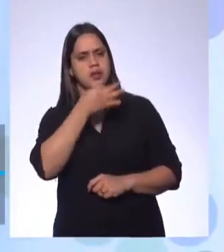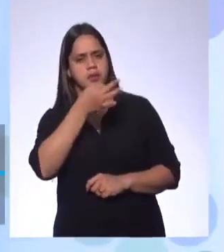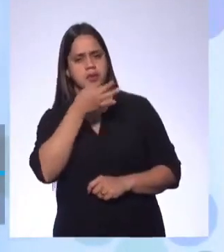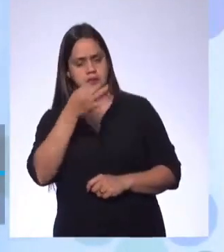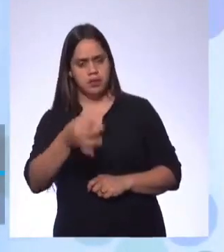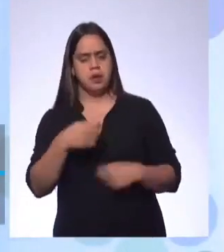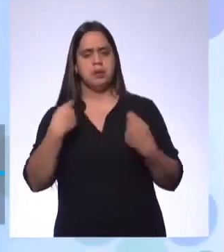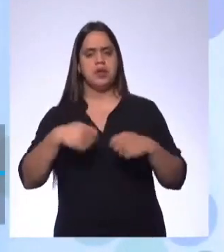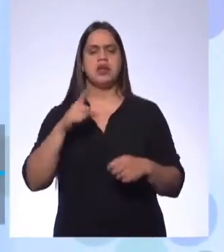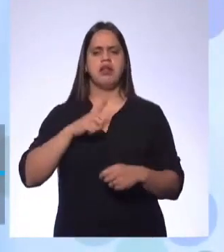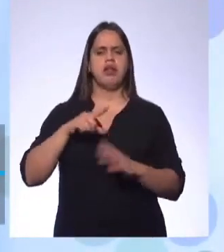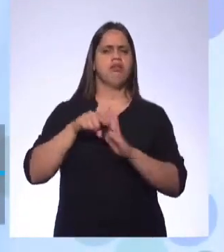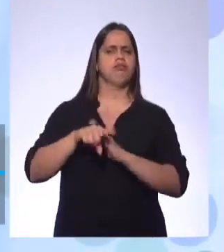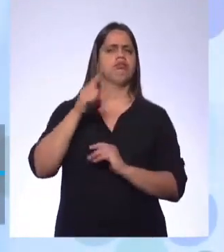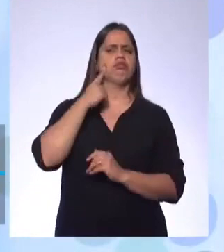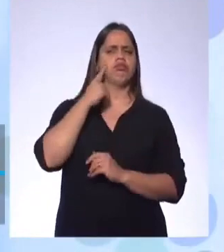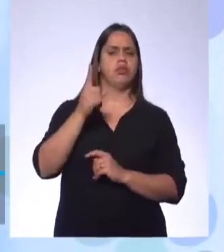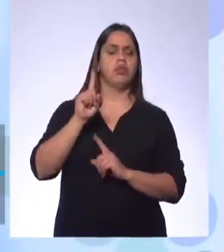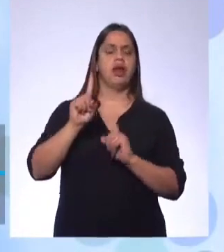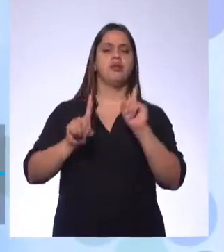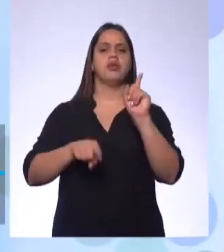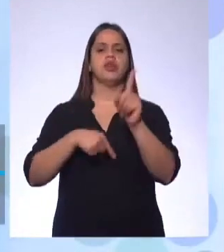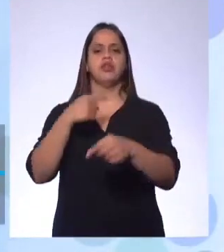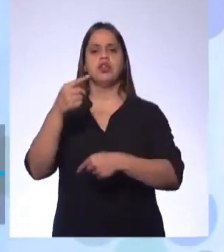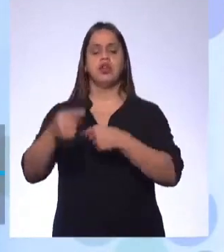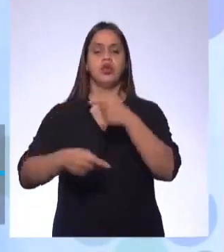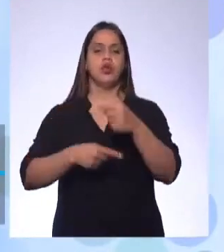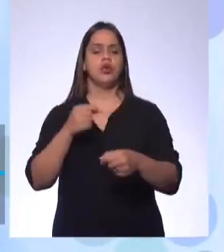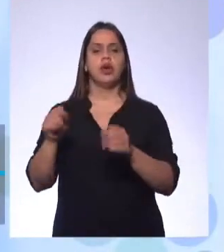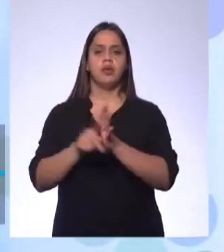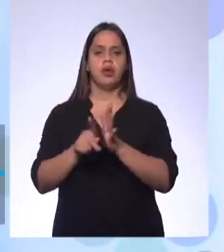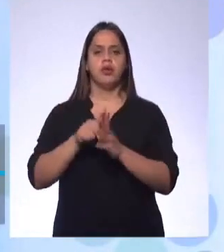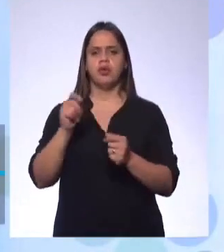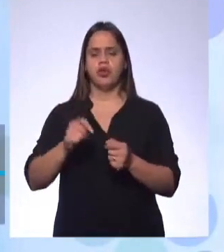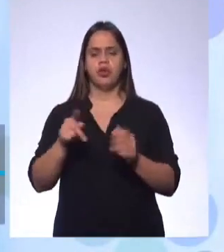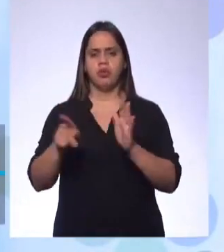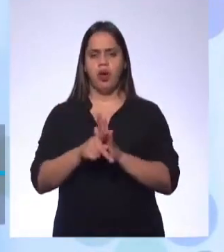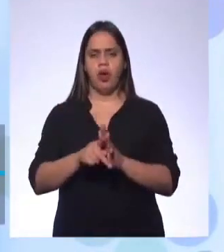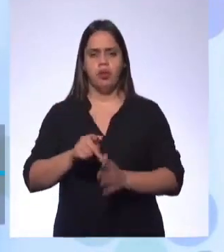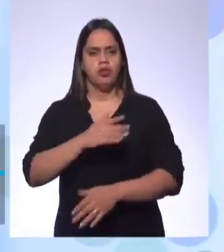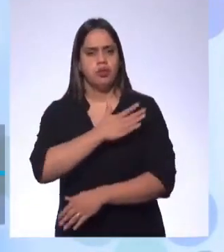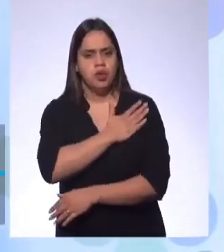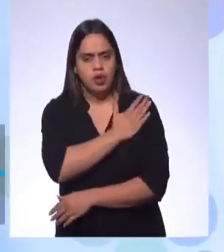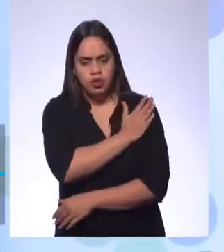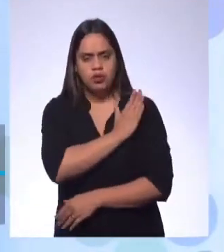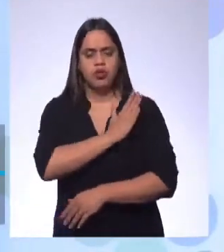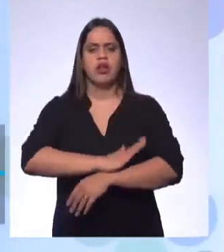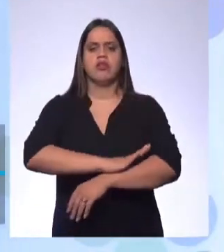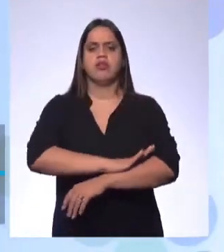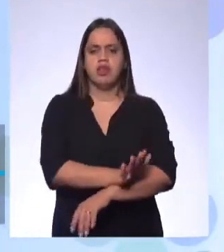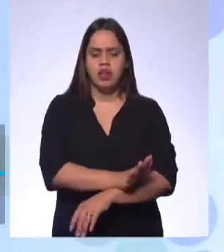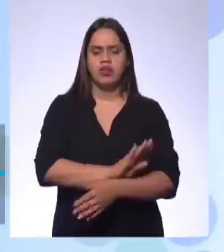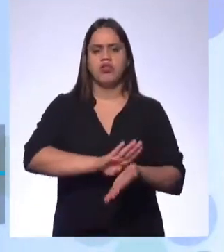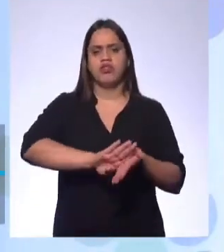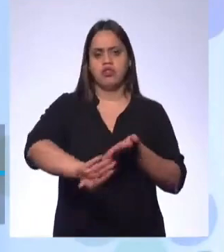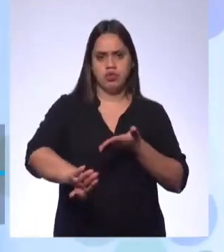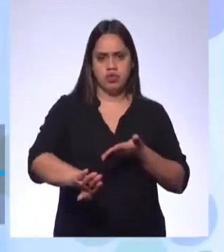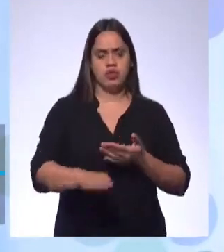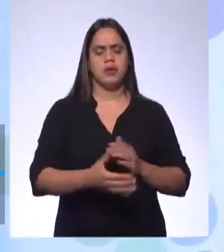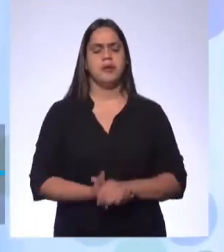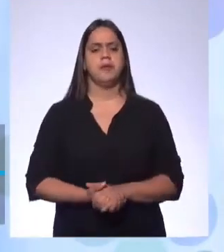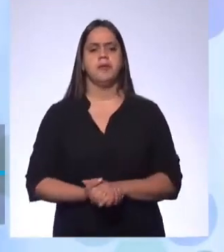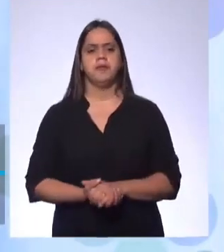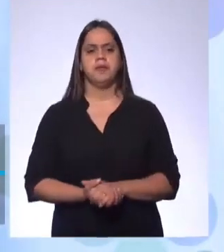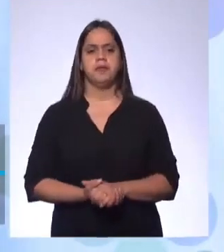pelo questionamento, para não reproduzirmos estruturas de violência, de preconceito, de exclusão.